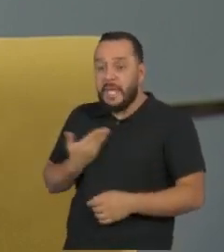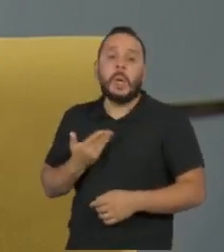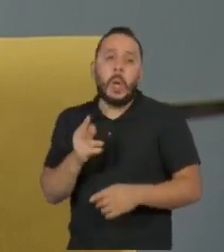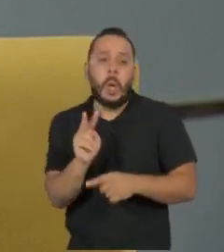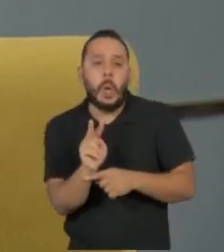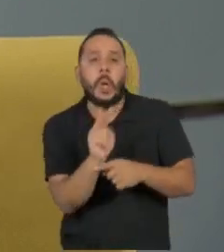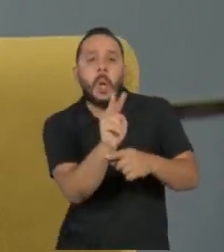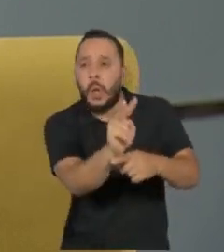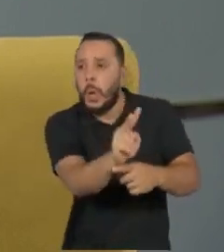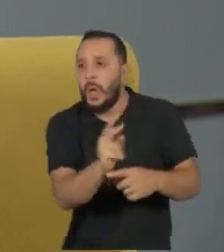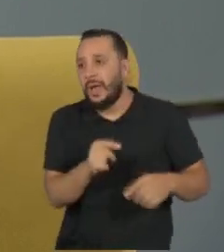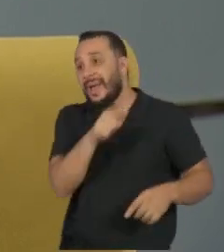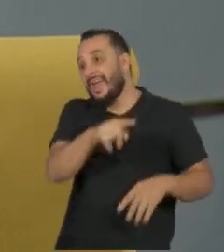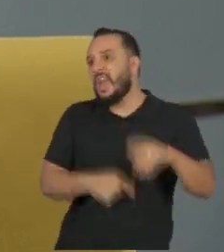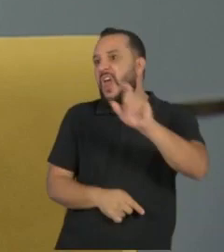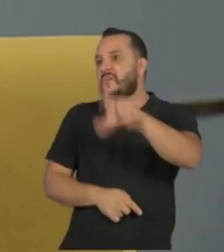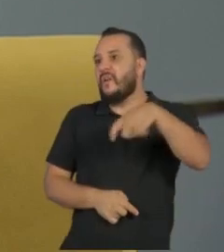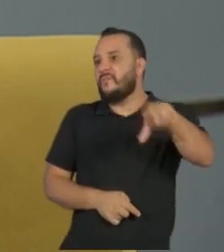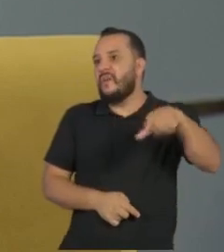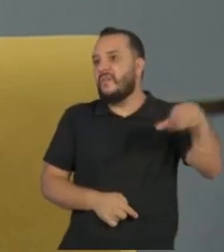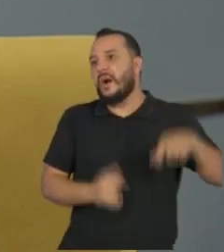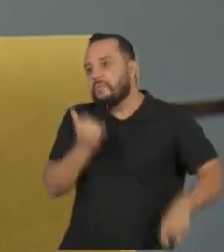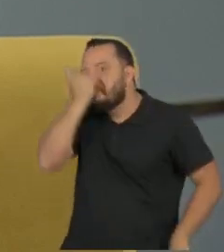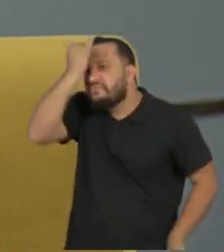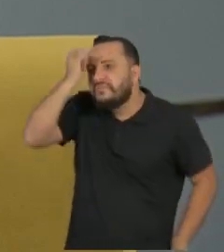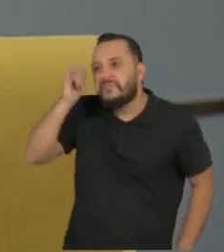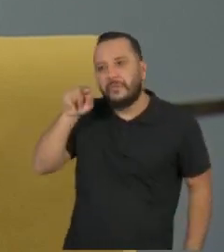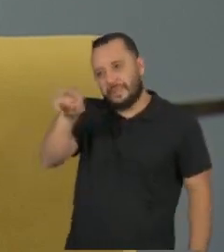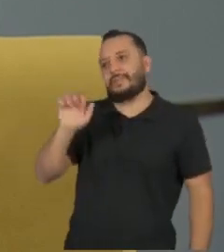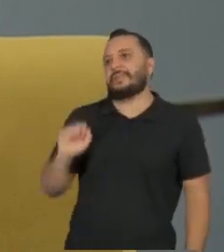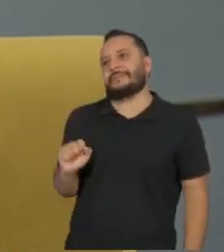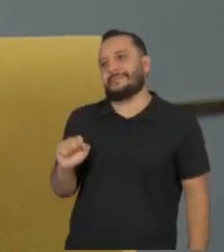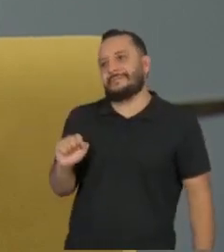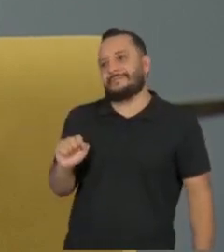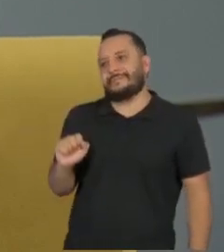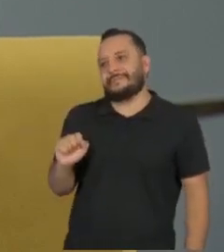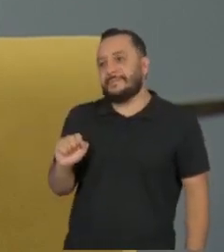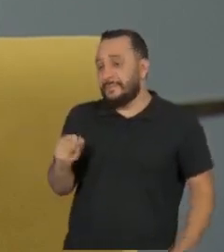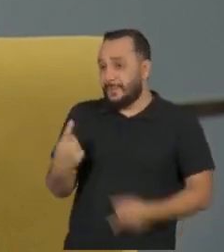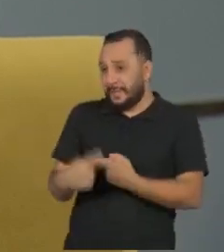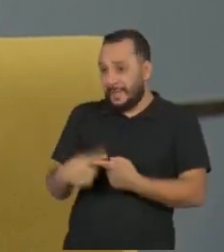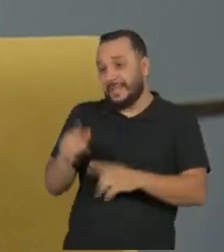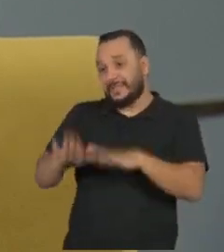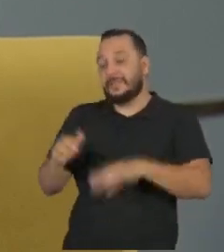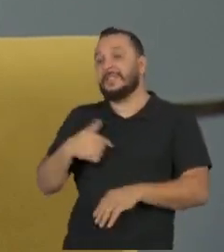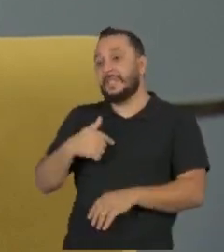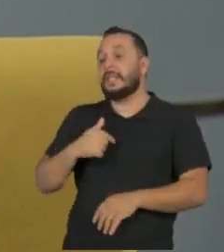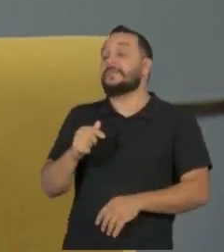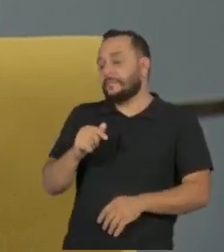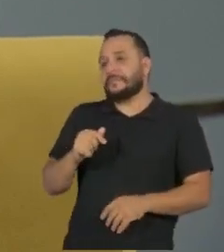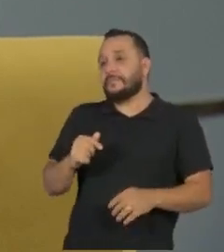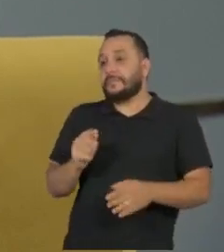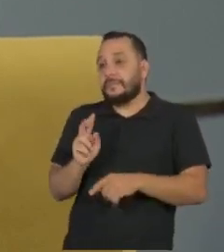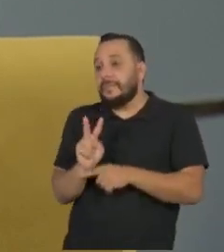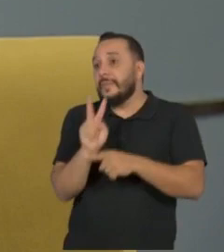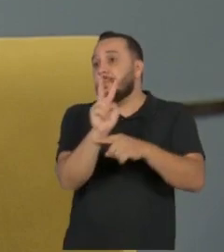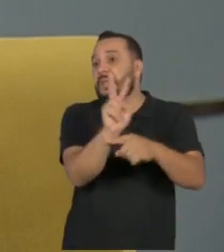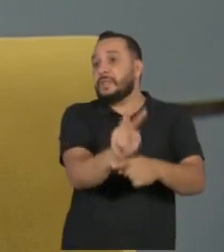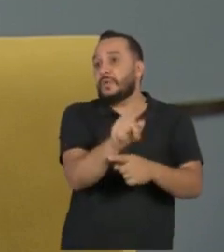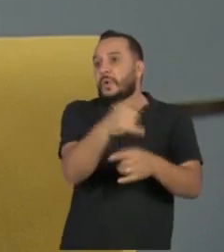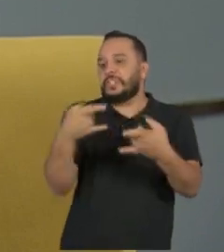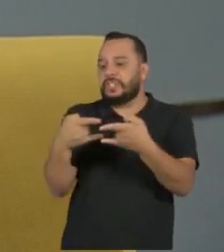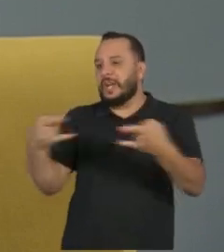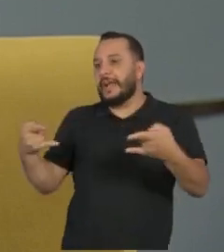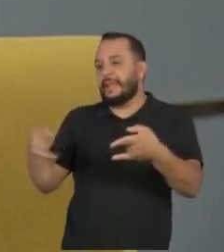extremamente arriscado, porque você foge do controle se a pessoa a quem você emprestou o nome, né, para tomar